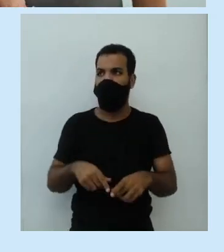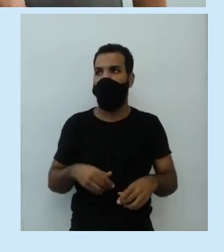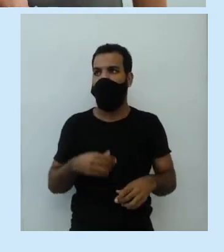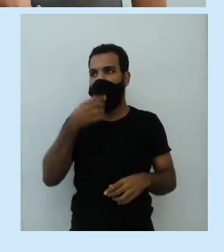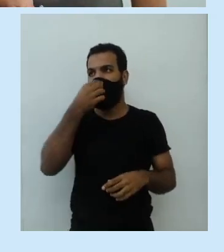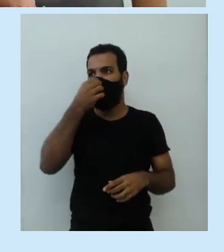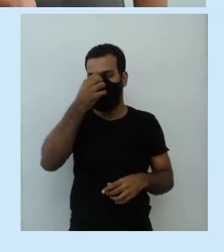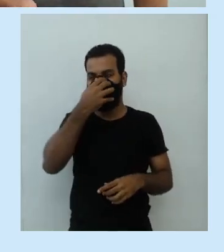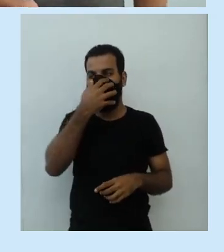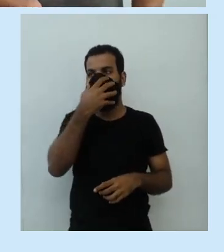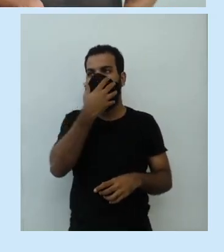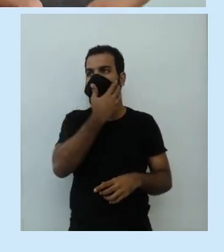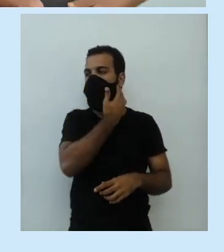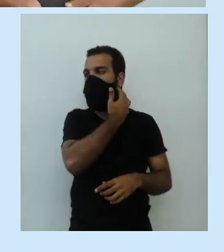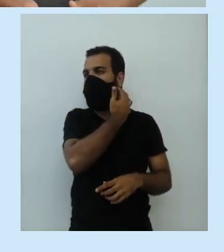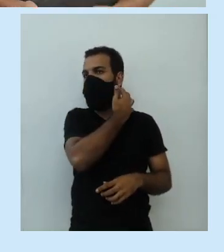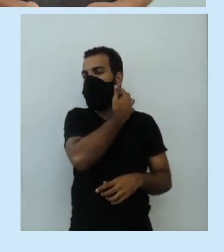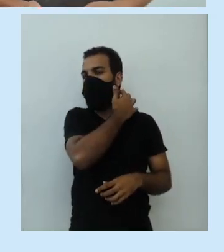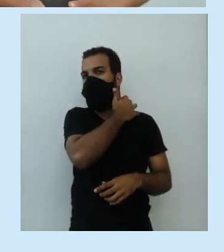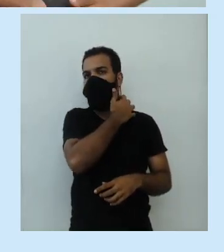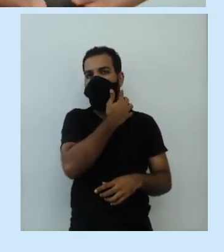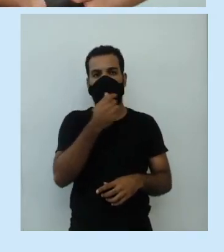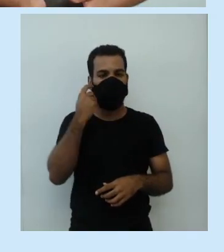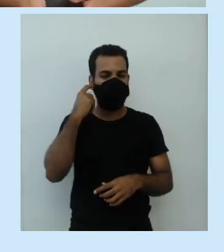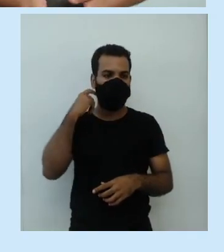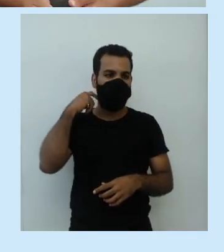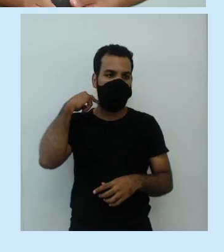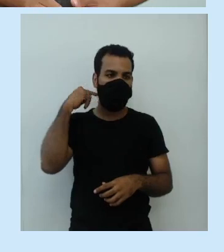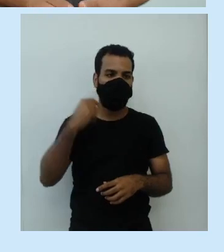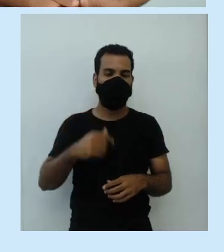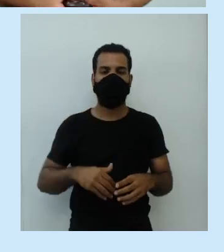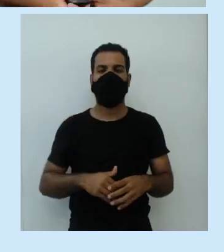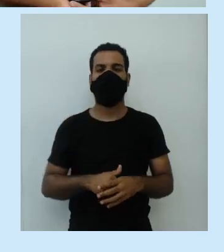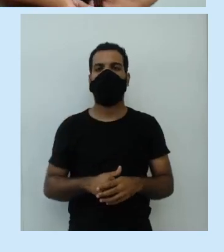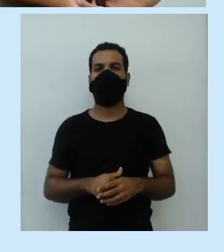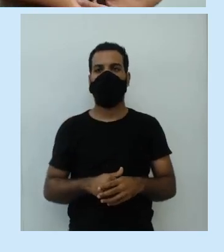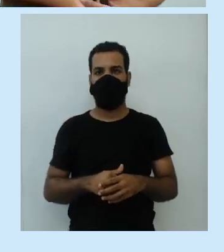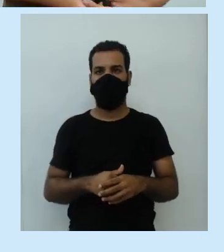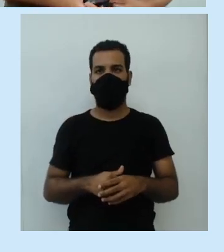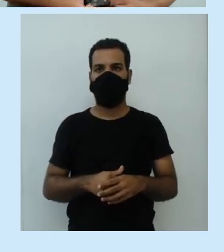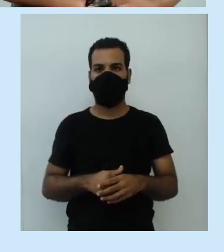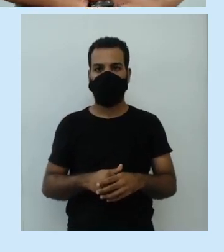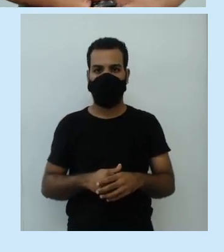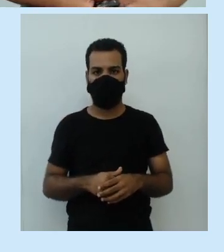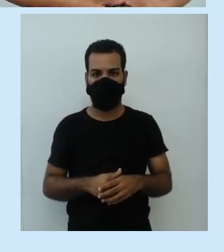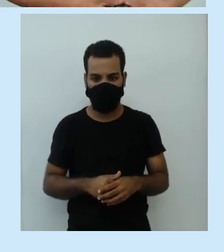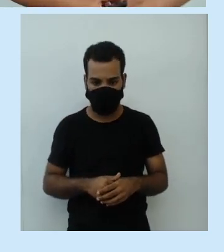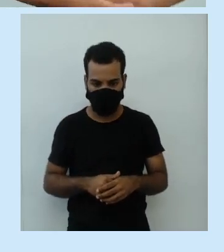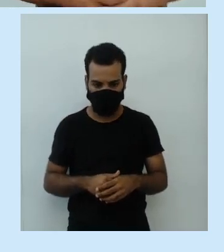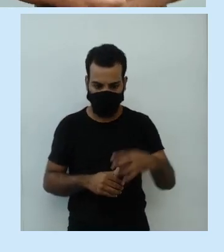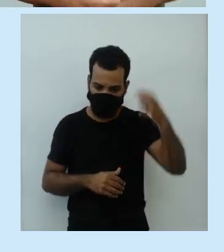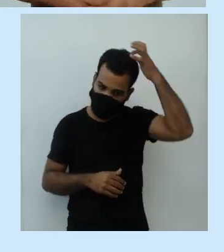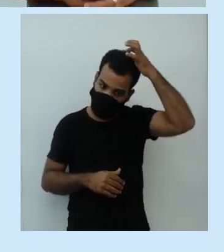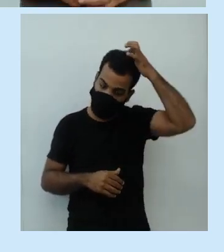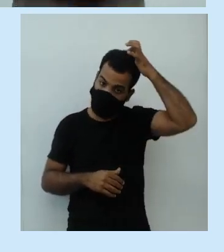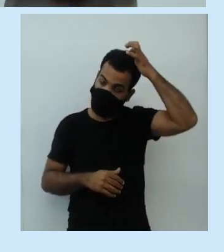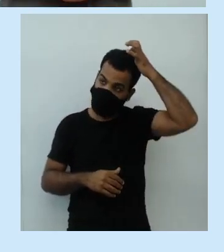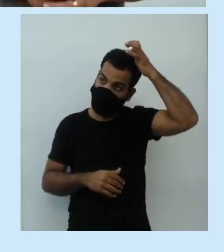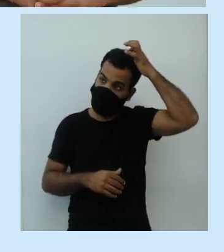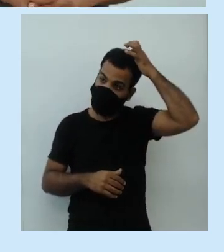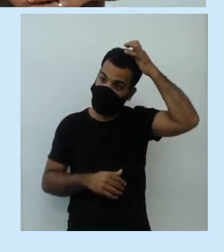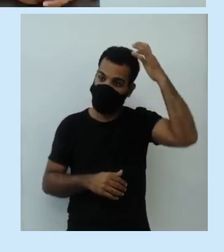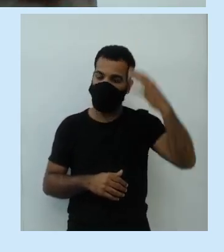redação. Tá certo, pessoal? Prossigamos aqui, continuando de olho no telão. O que é que a